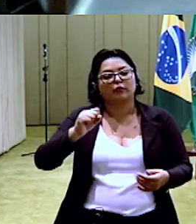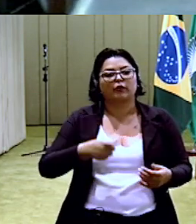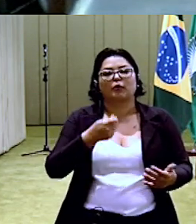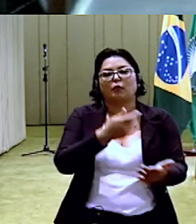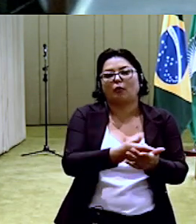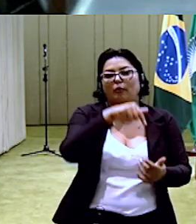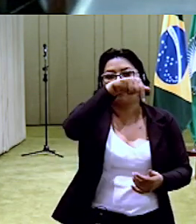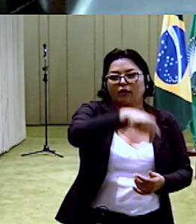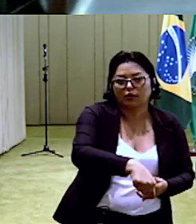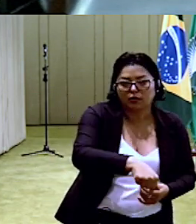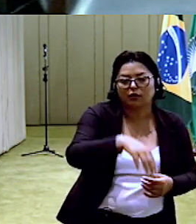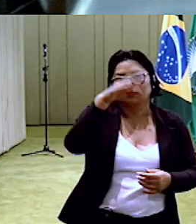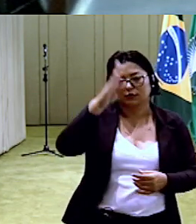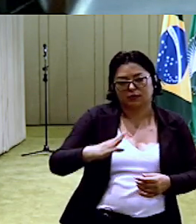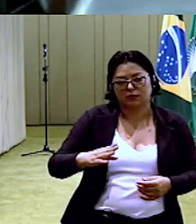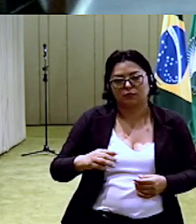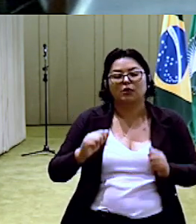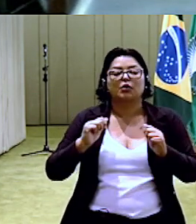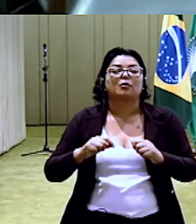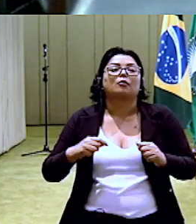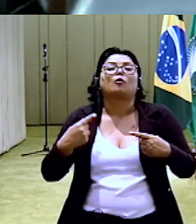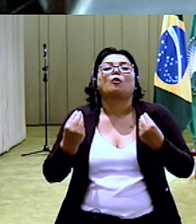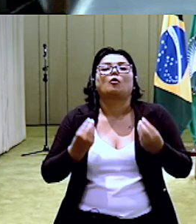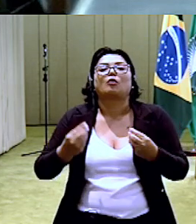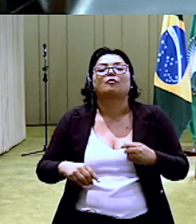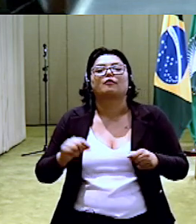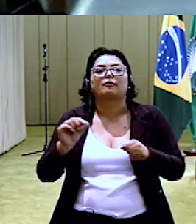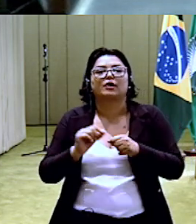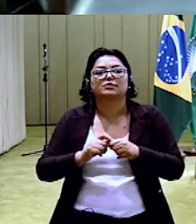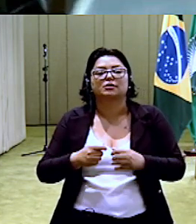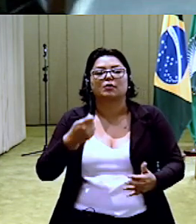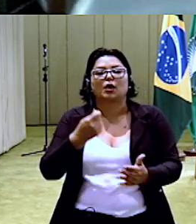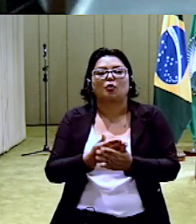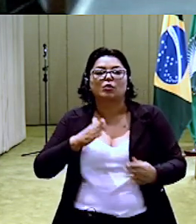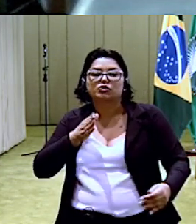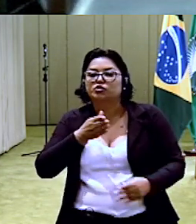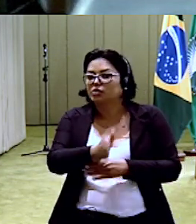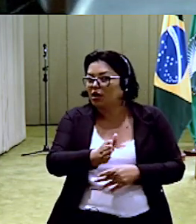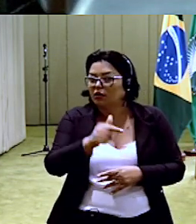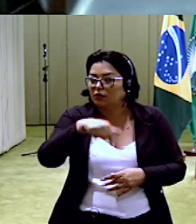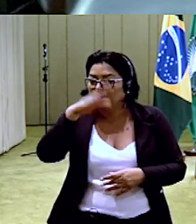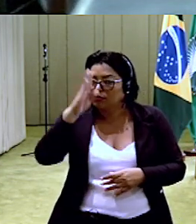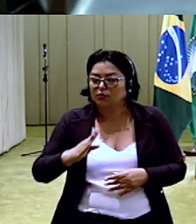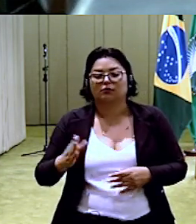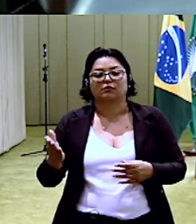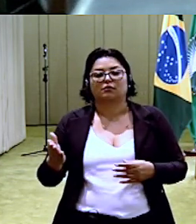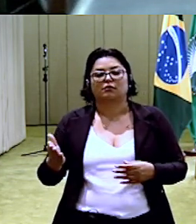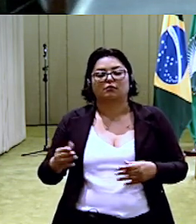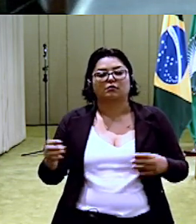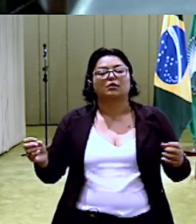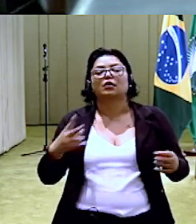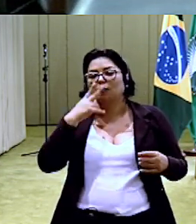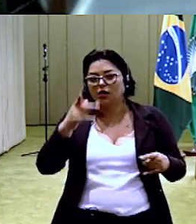e ver como contornar para achar uma solução melhor. E para terminar, para você, excelentíssimo secretário, eu